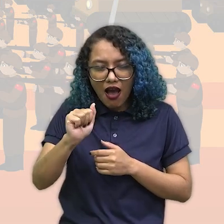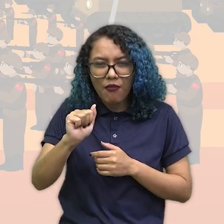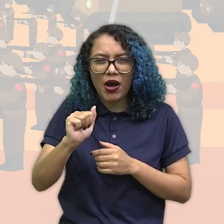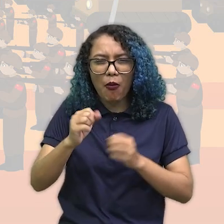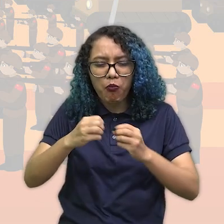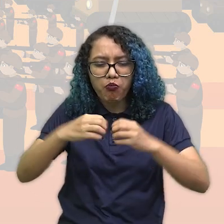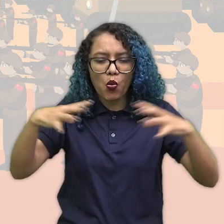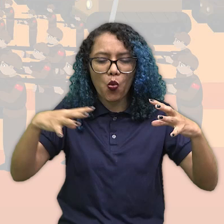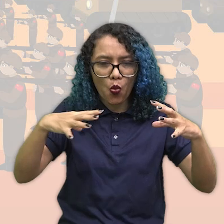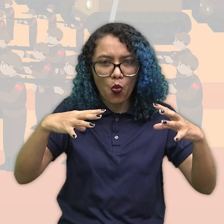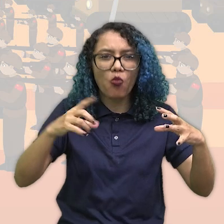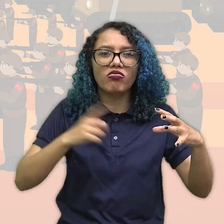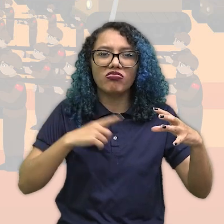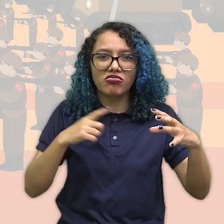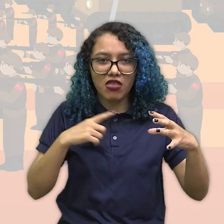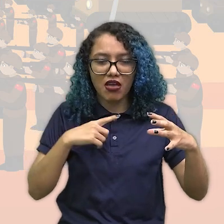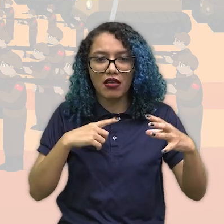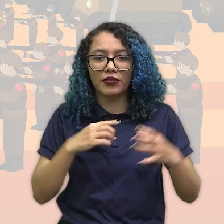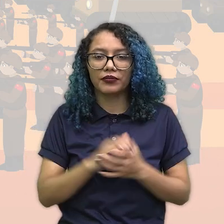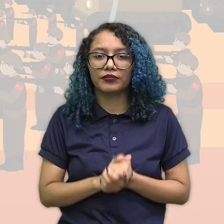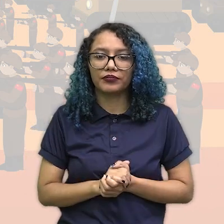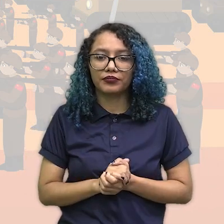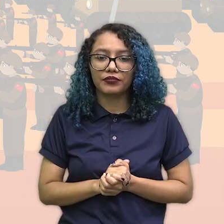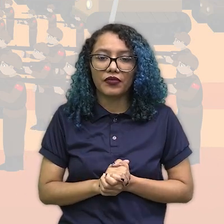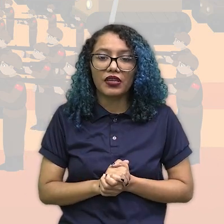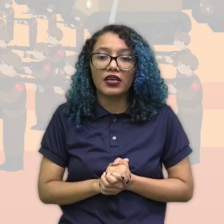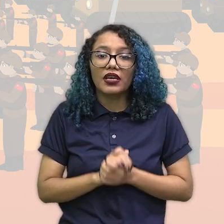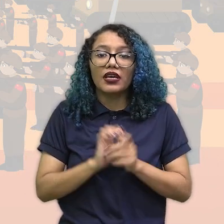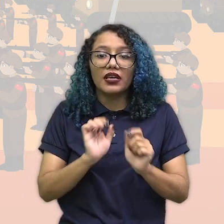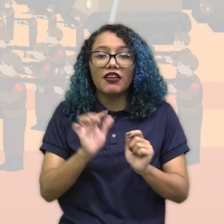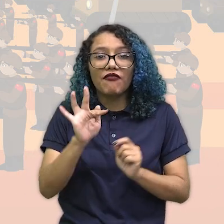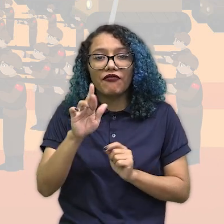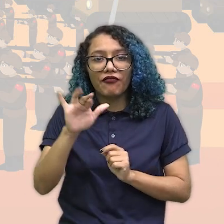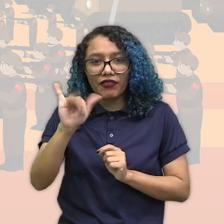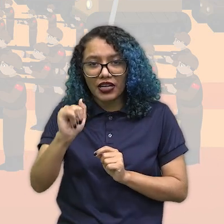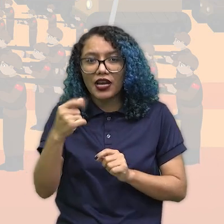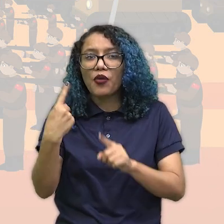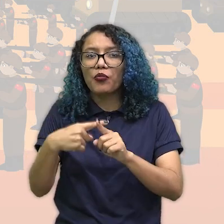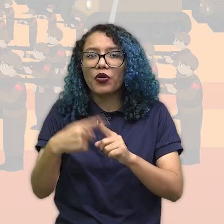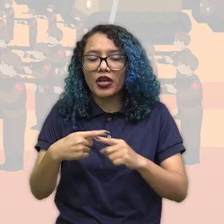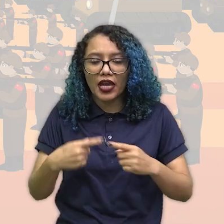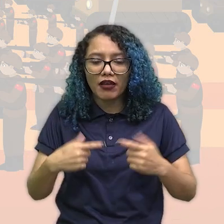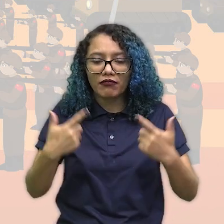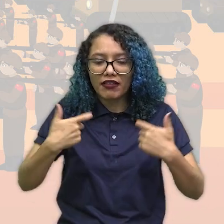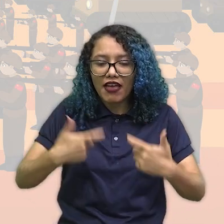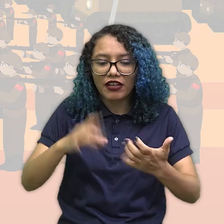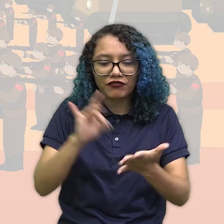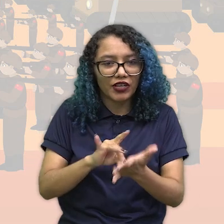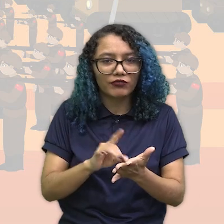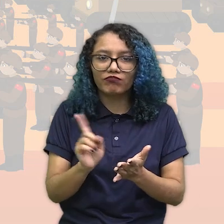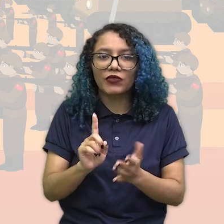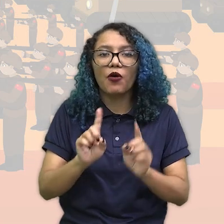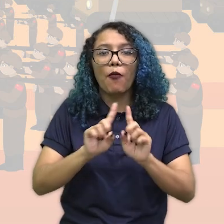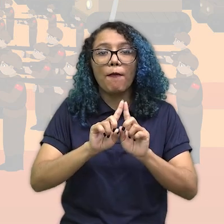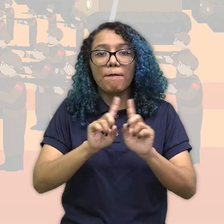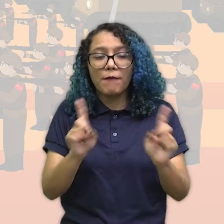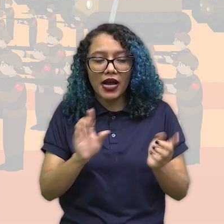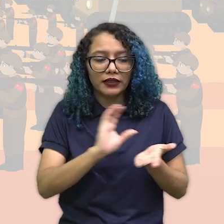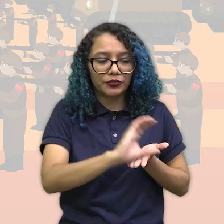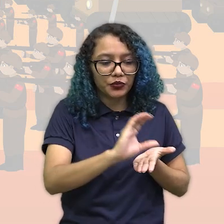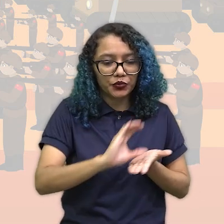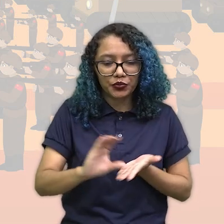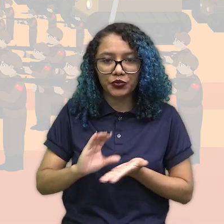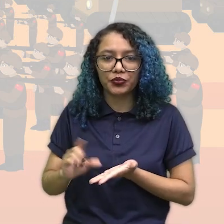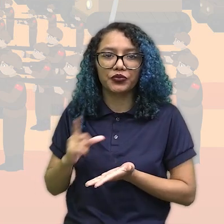nosso planeta, certo? E o termo Guerra Fria vem do fato deles não se enfrentarem. Tudo bem? Mas eles financiavam ali os